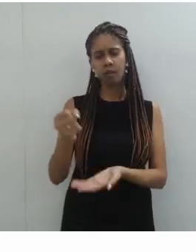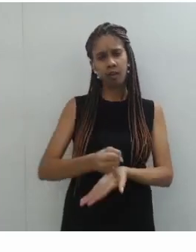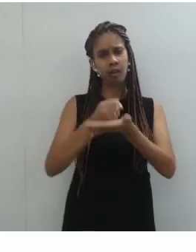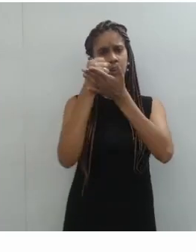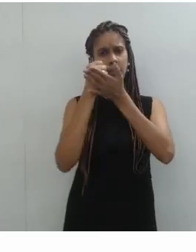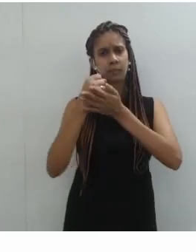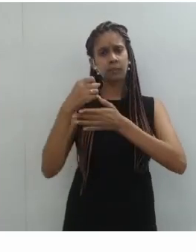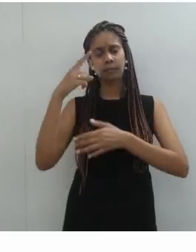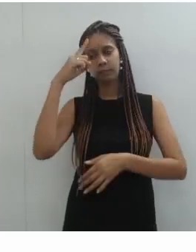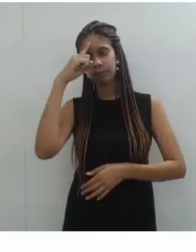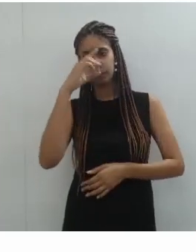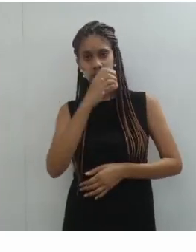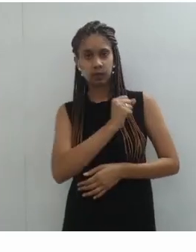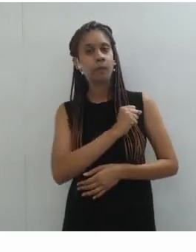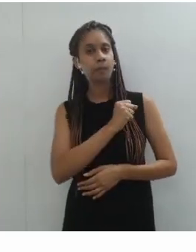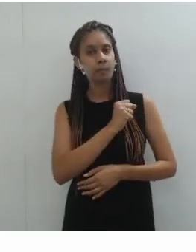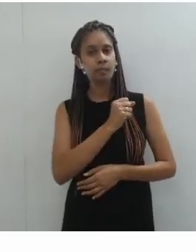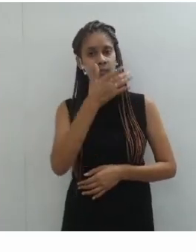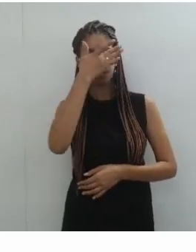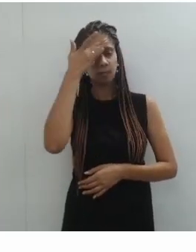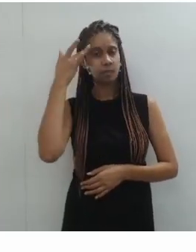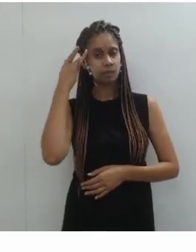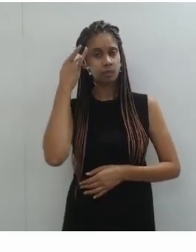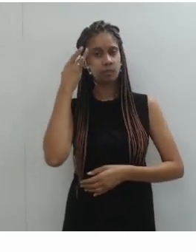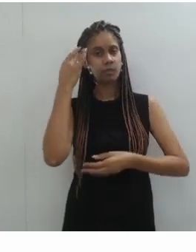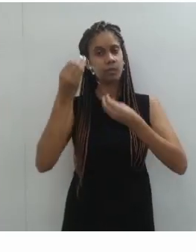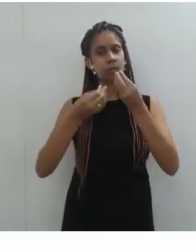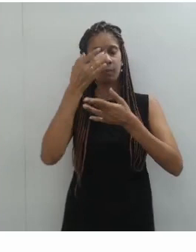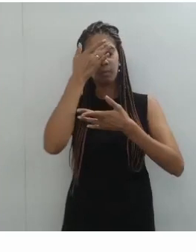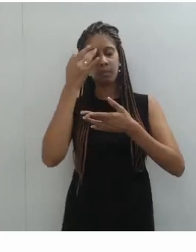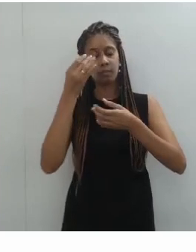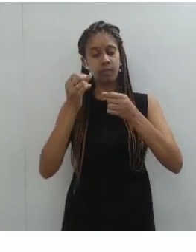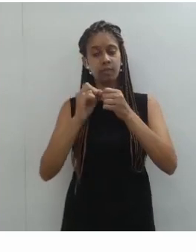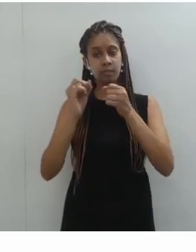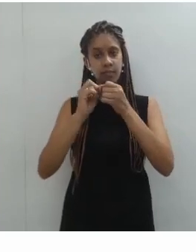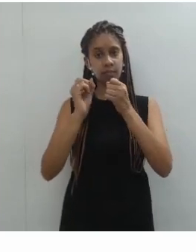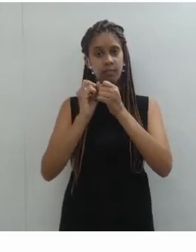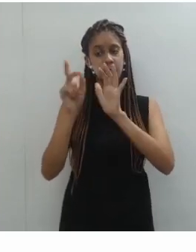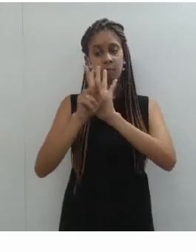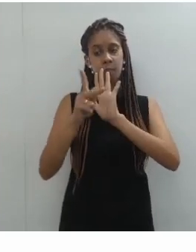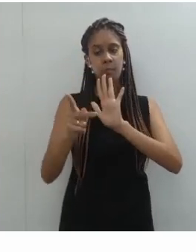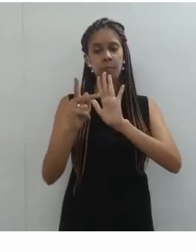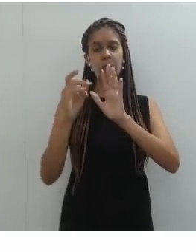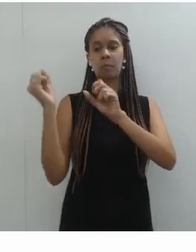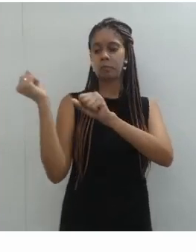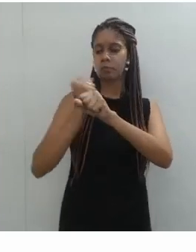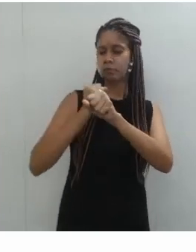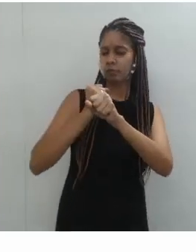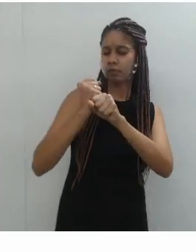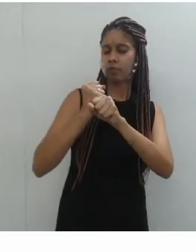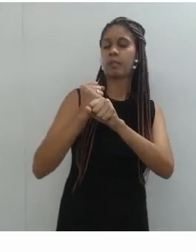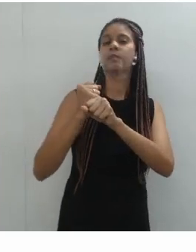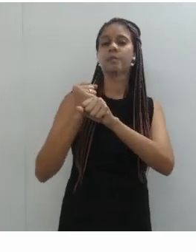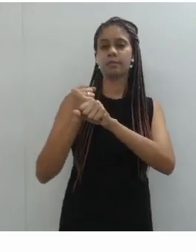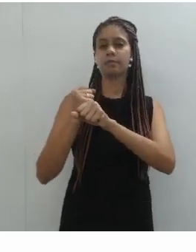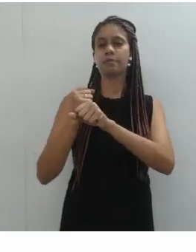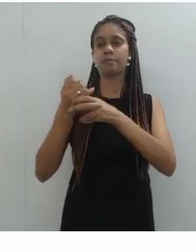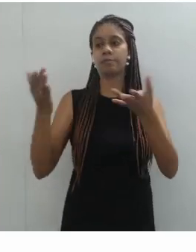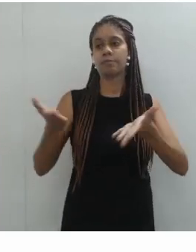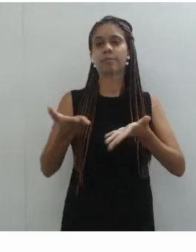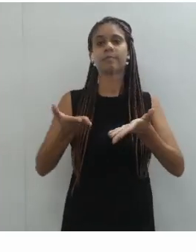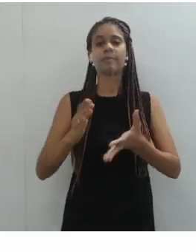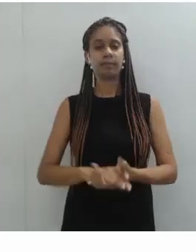do homem enquanto ser que constrói seu próprio tempo. Olha que coisa linda. Ó. O